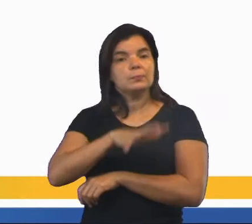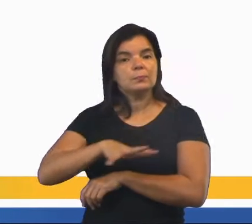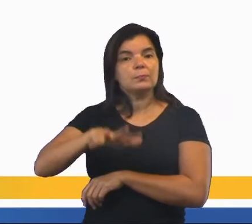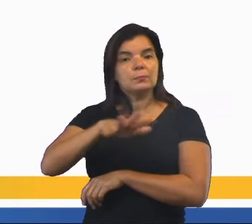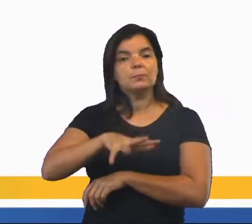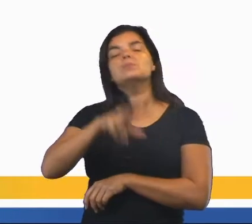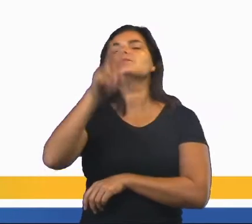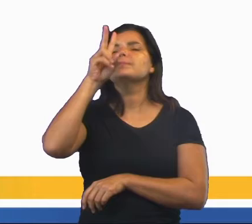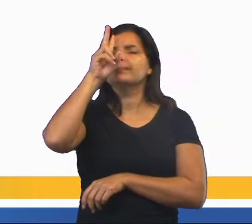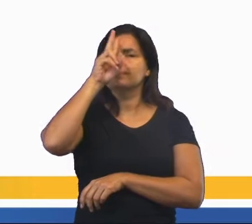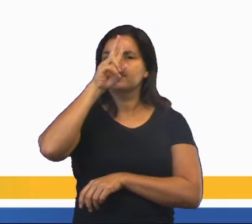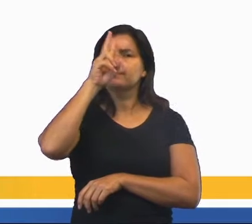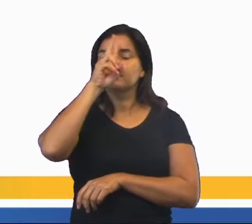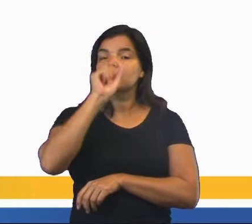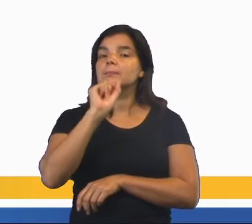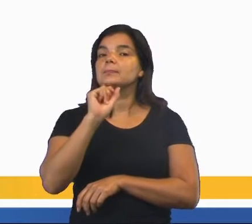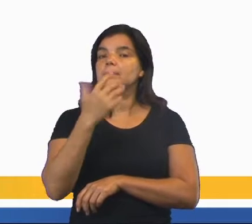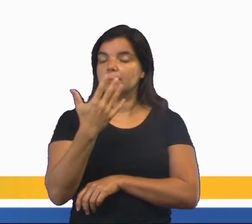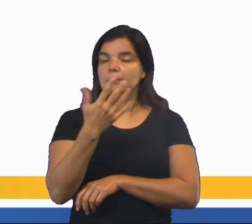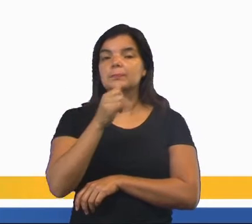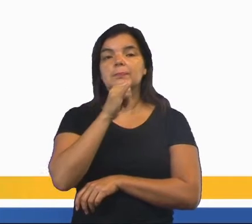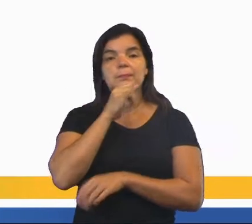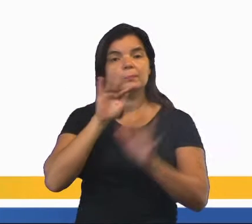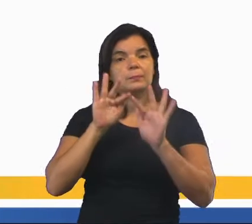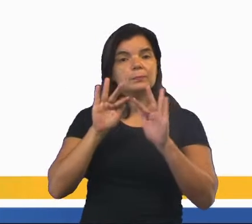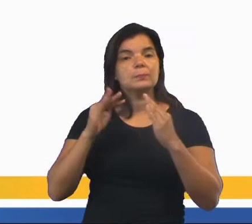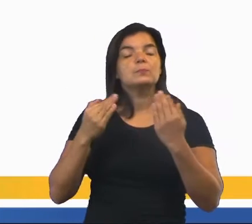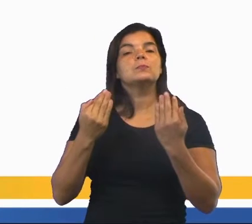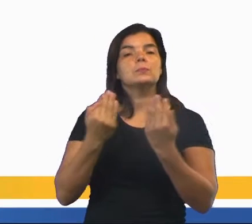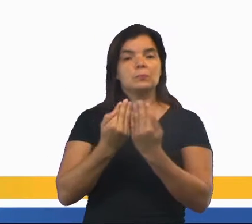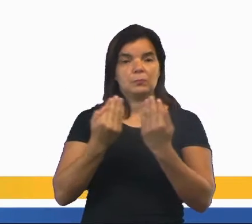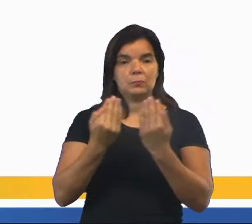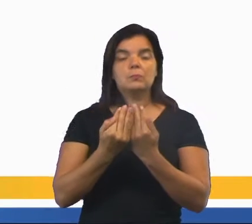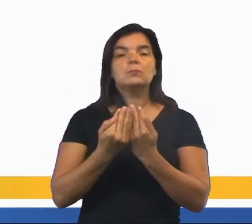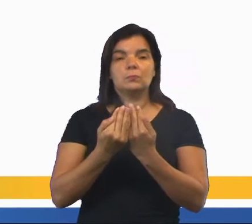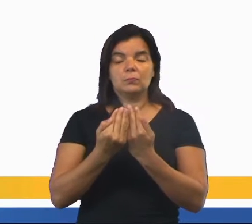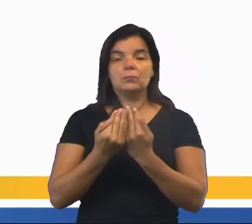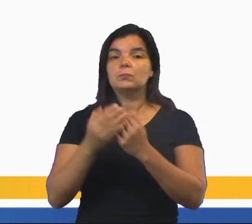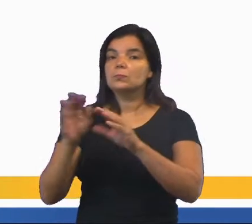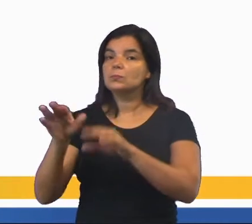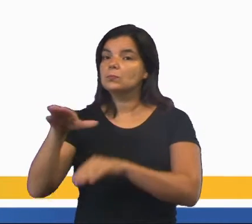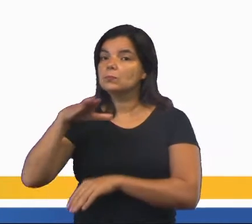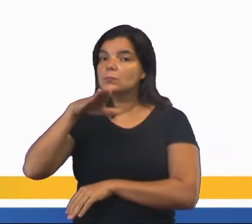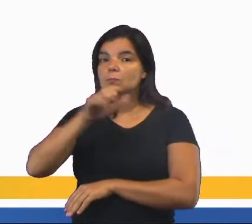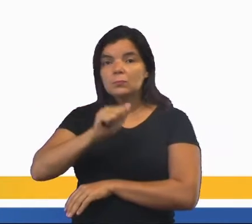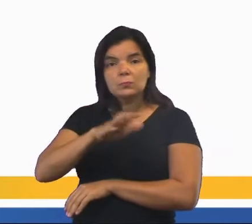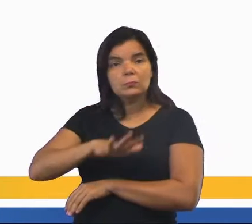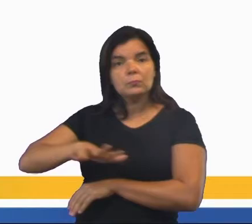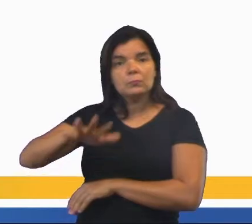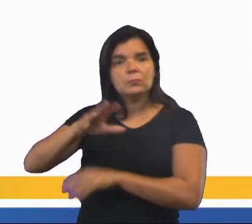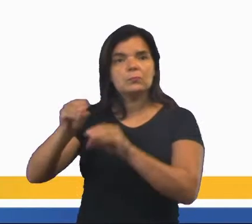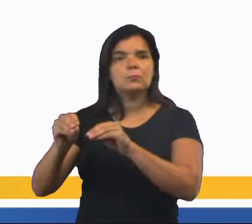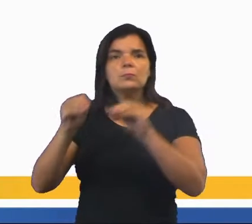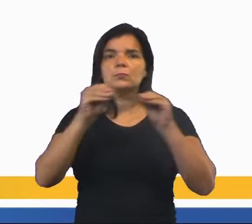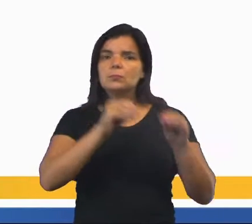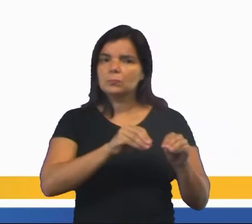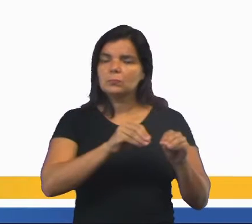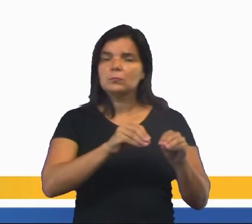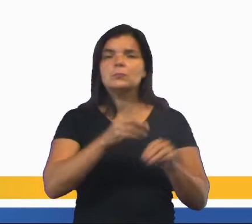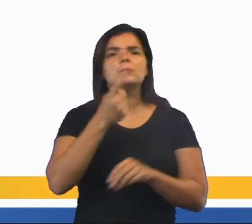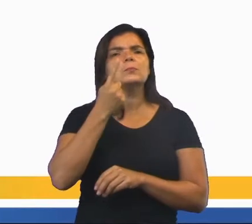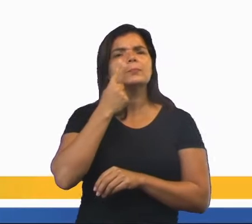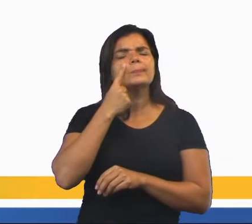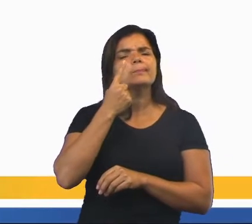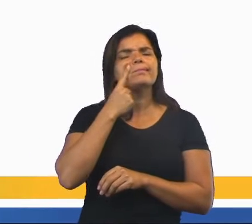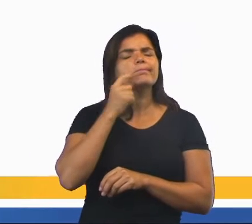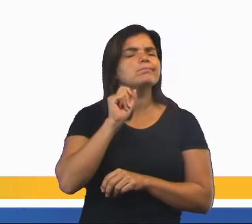nós vemos facilmente o que acontece. Temos ali uma família saindo do campo e por trás, o que vocês conseguem